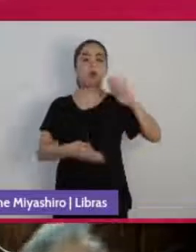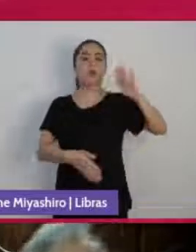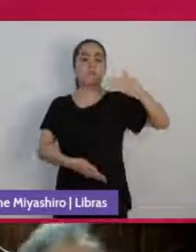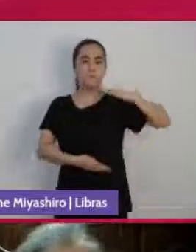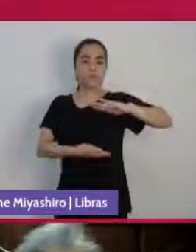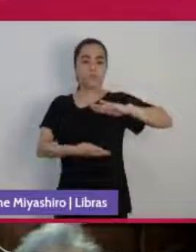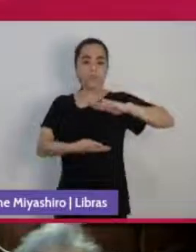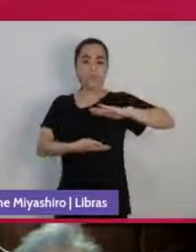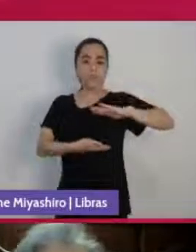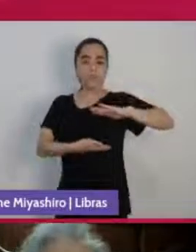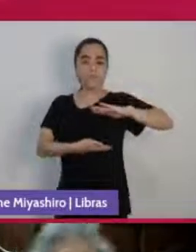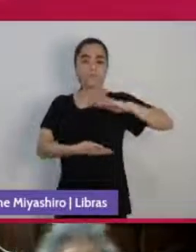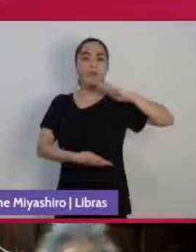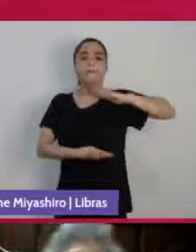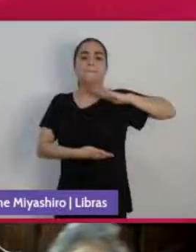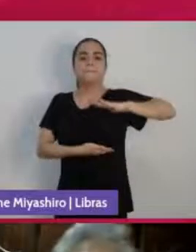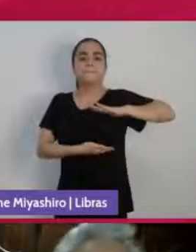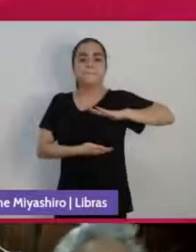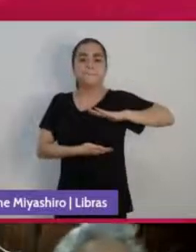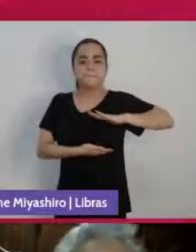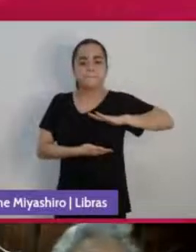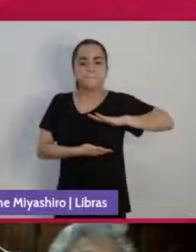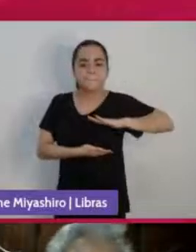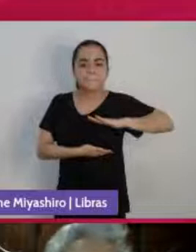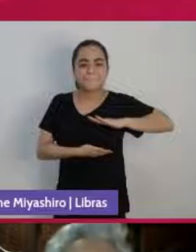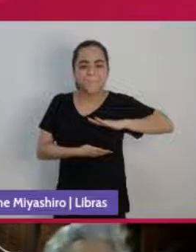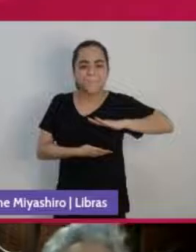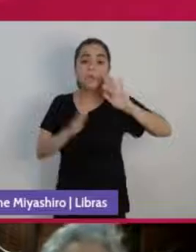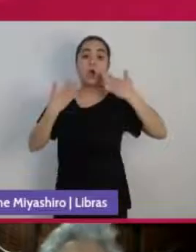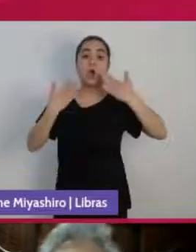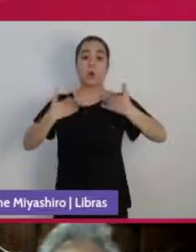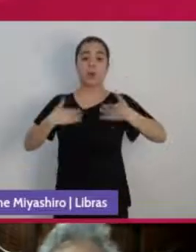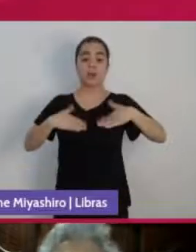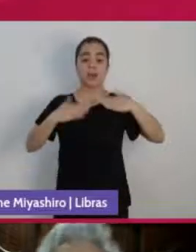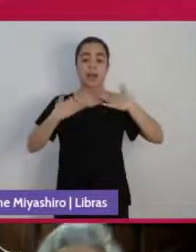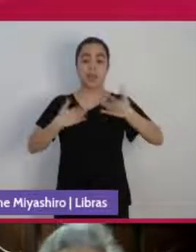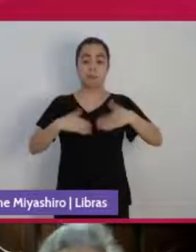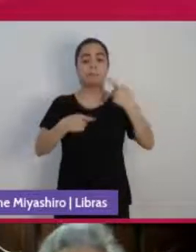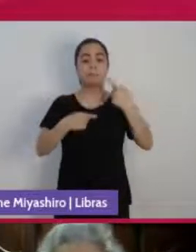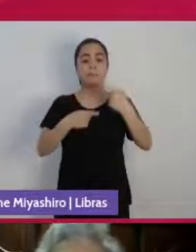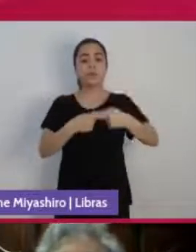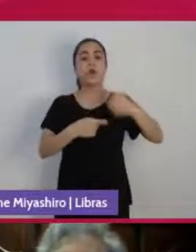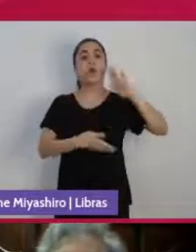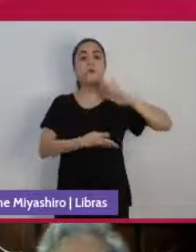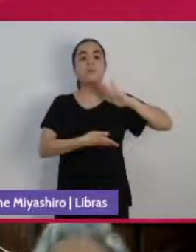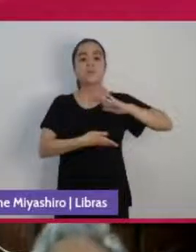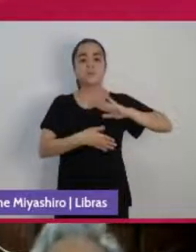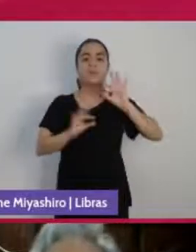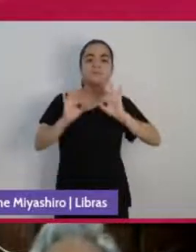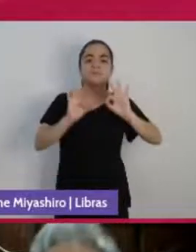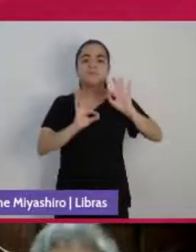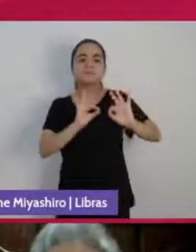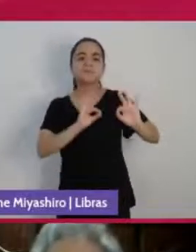aqui, eu vou ter que apertar um pouquinho, mas calma, que a gente vai apertando com jeitinho.